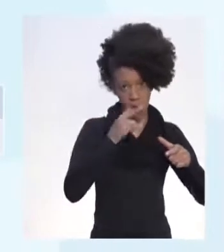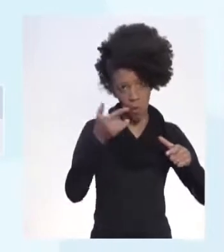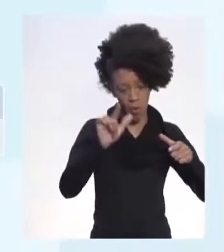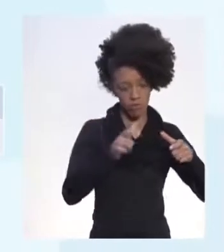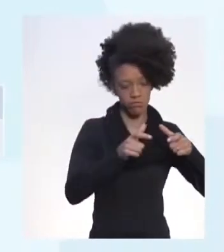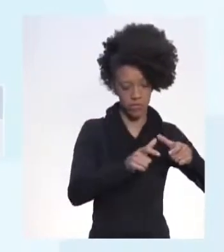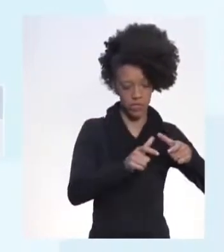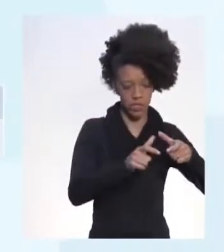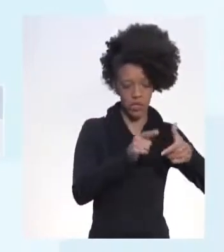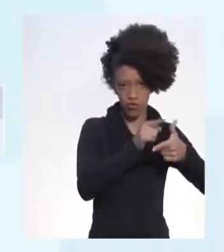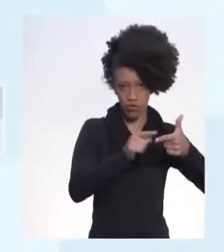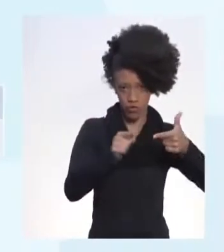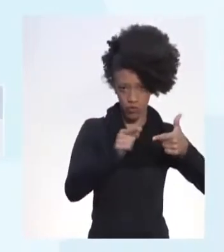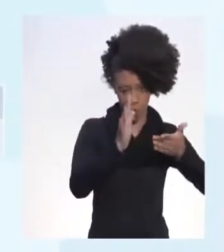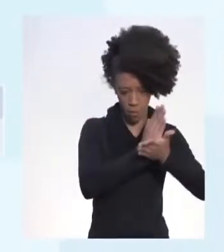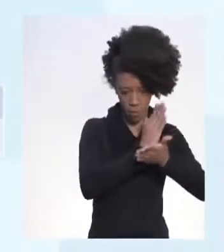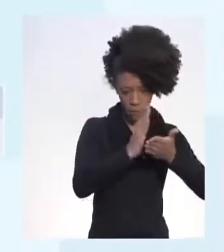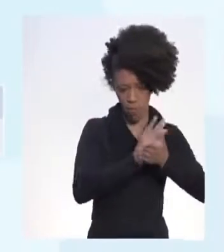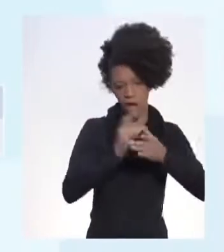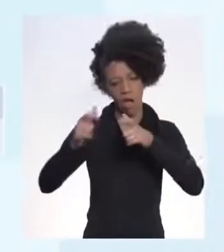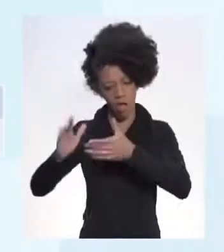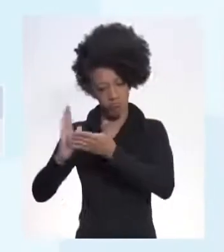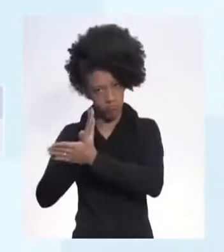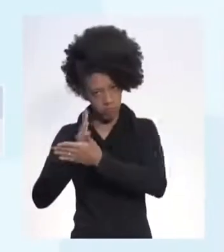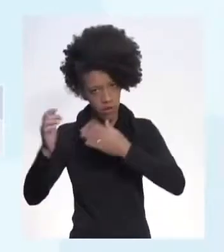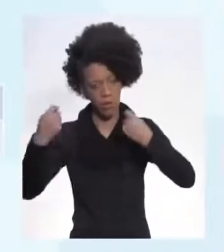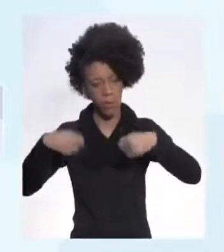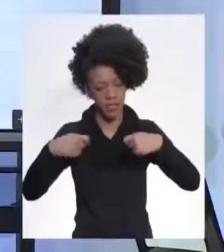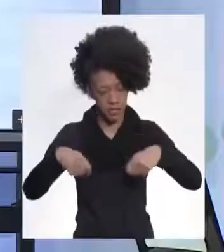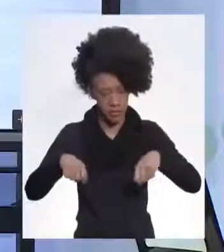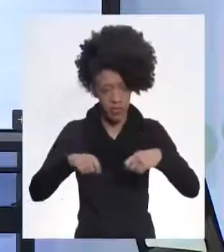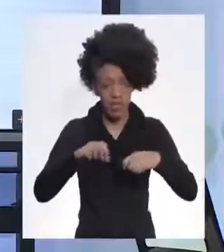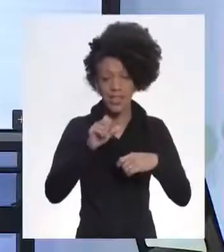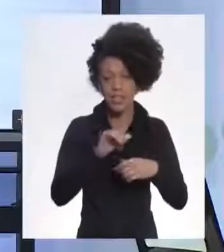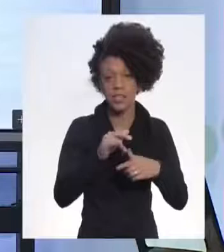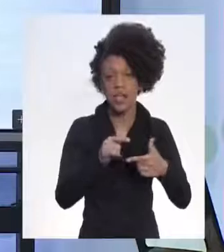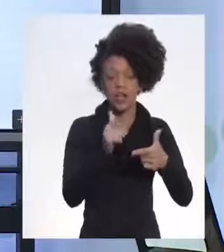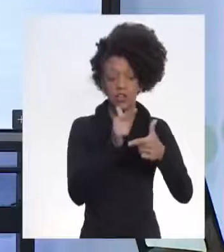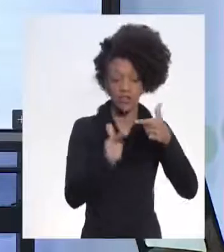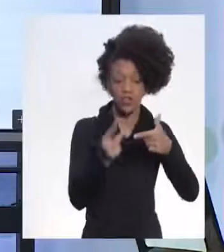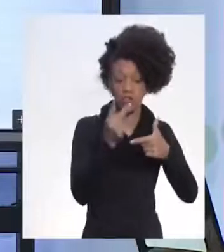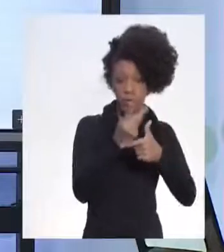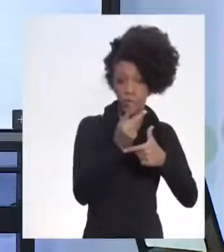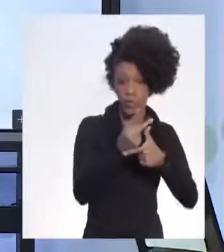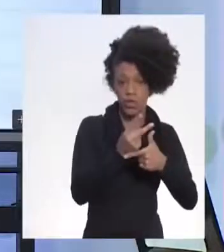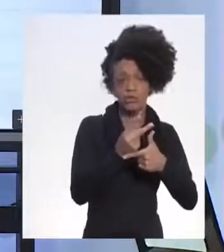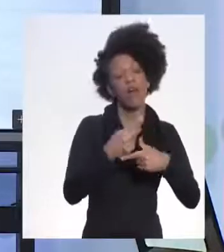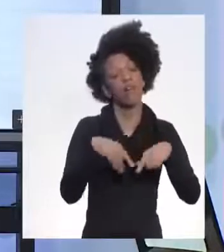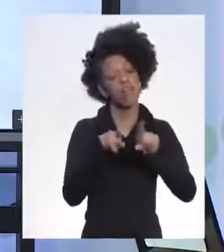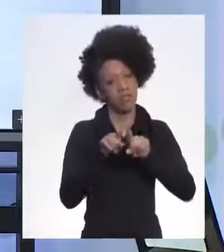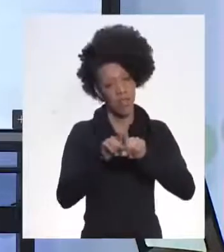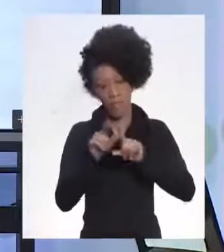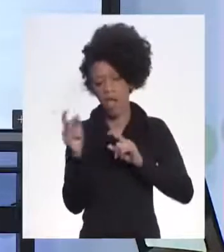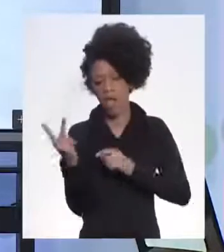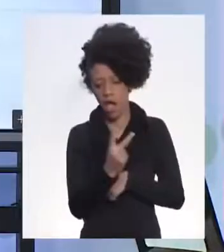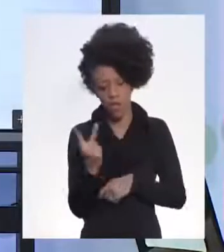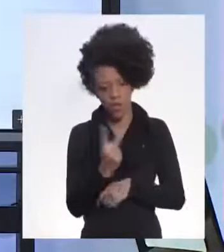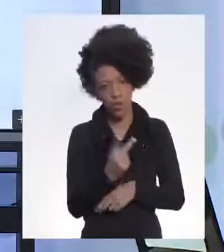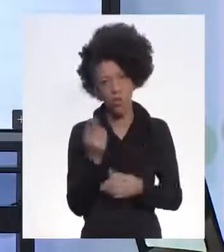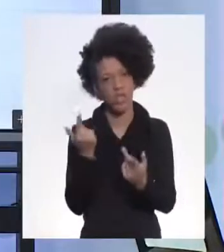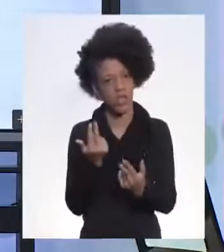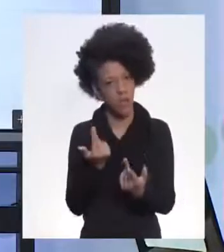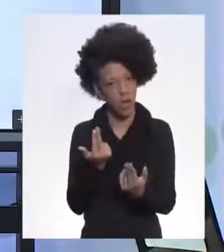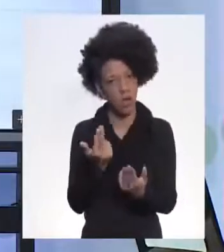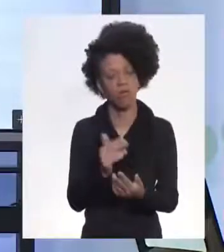multiplicada por 2, a outra também tem que ser. Se ela é, por exemplo, dividida por 2, ela também tem que ser. Seria nessa